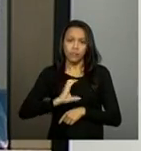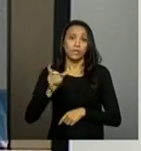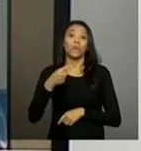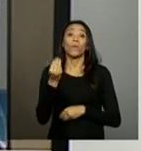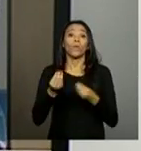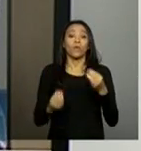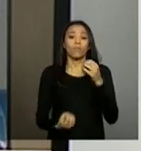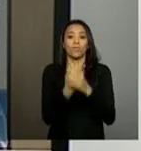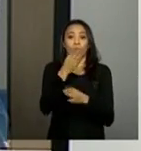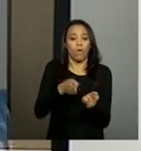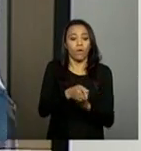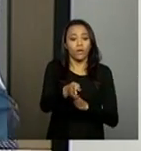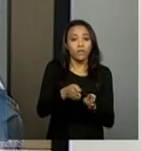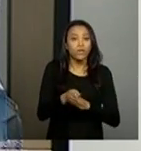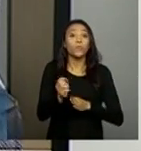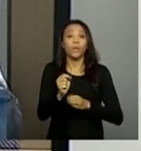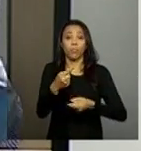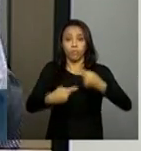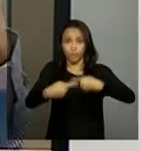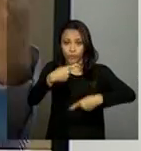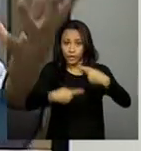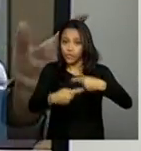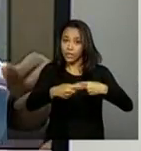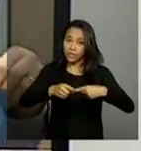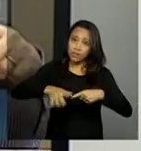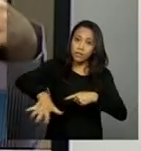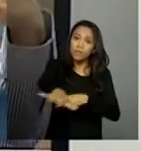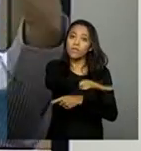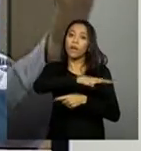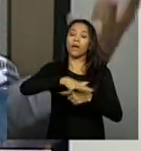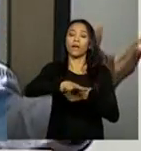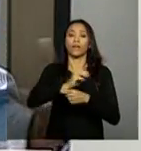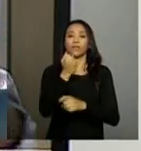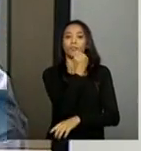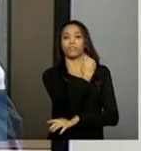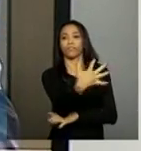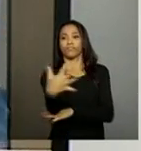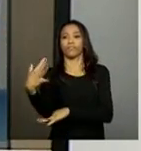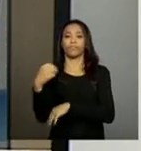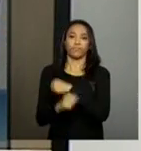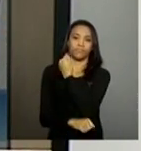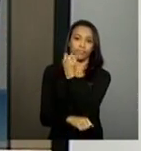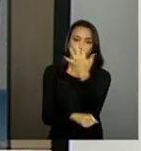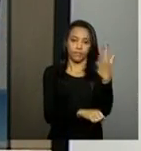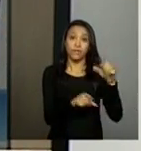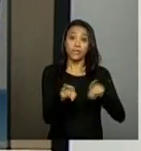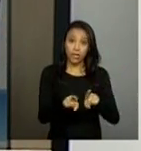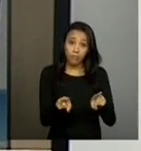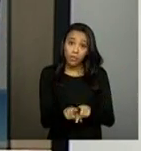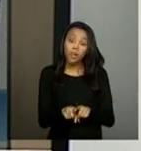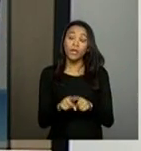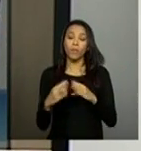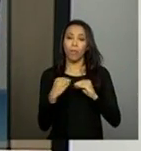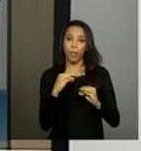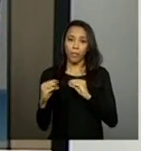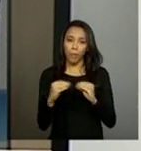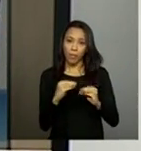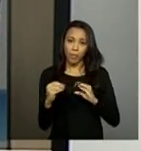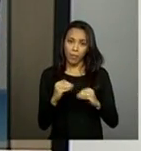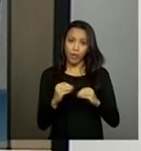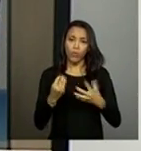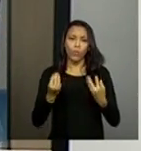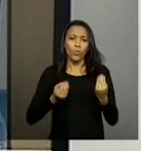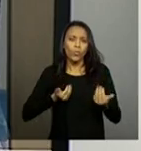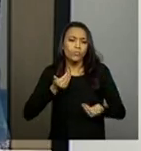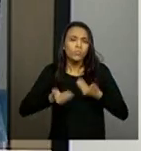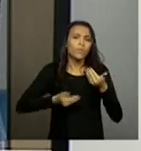políticas ambientais, como a política de clima, a política de conservação de floresta, conservação da biodiversidade e um diálogo sobre desenvolvimento regional com a Amazônia.